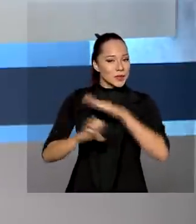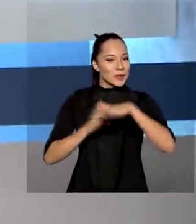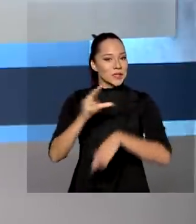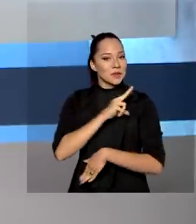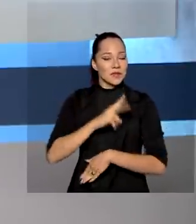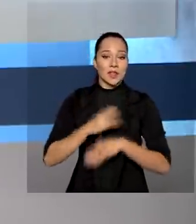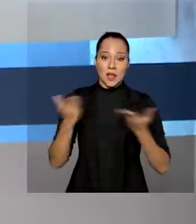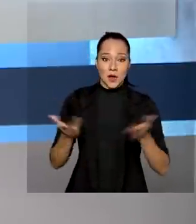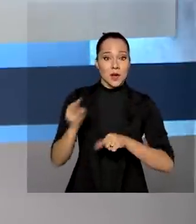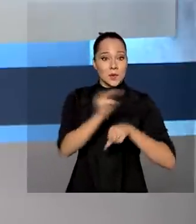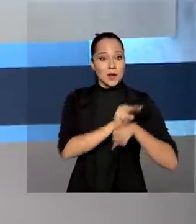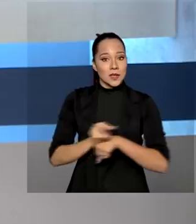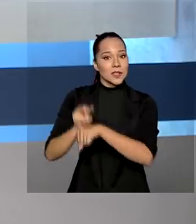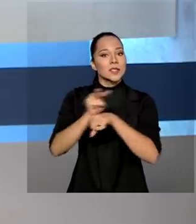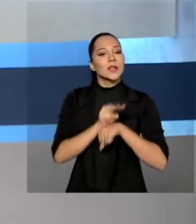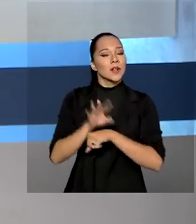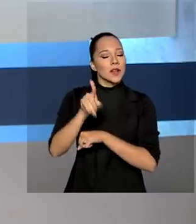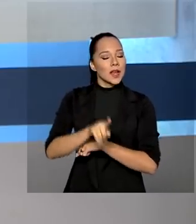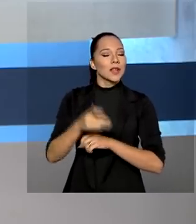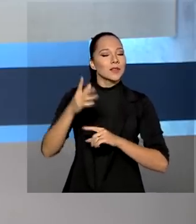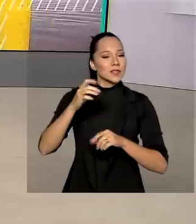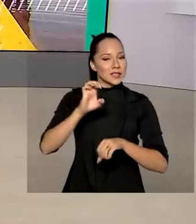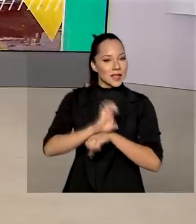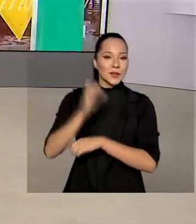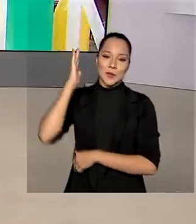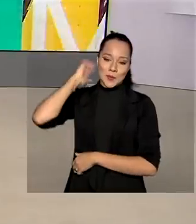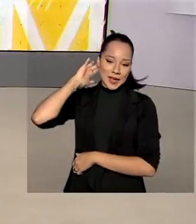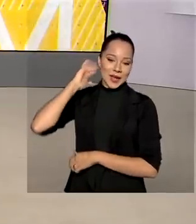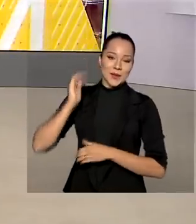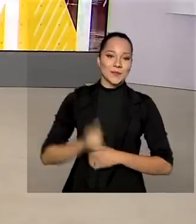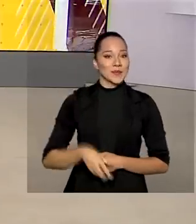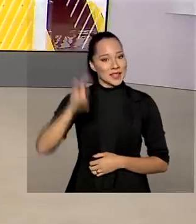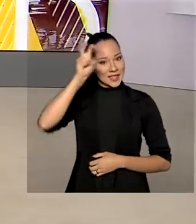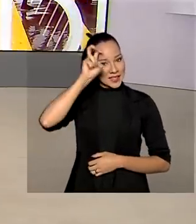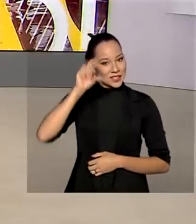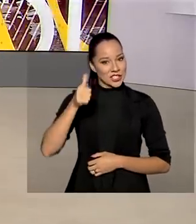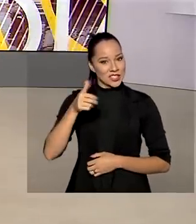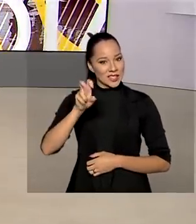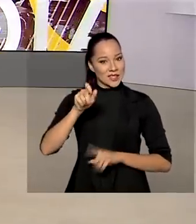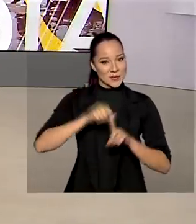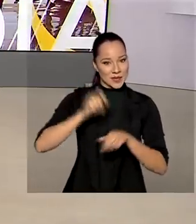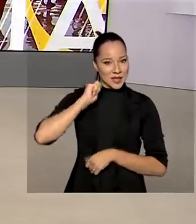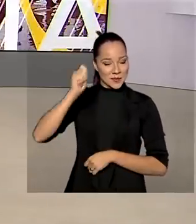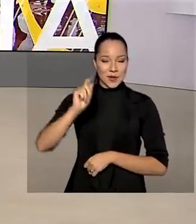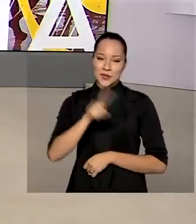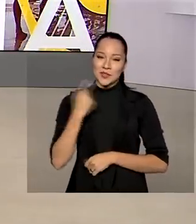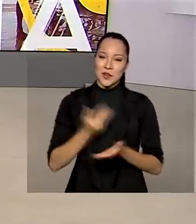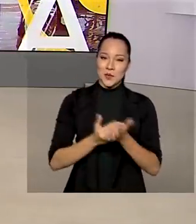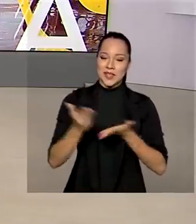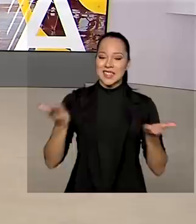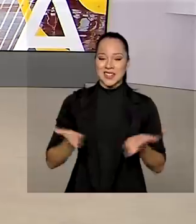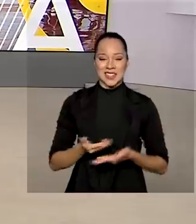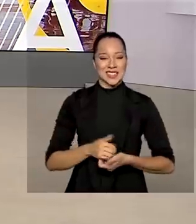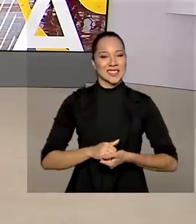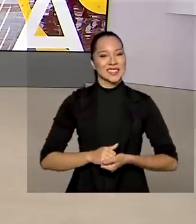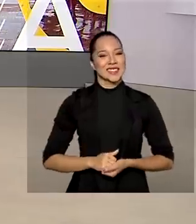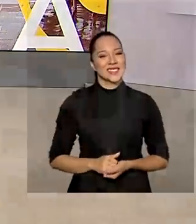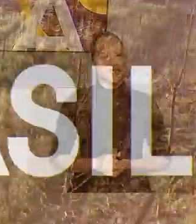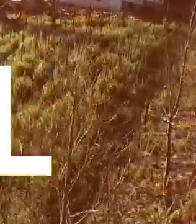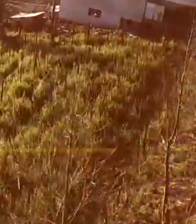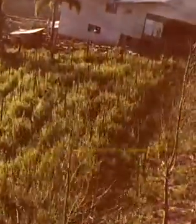dessa vez tem uma reserva extrativista no Pará quinta-feira Quinze de Abril o Brasil envia tá